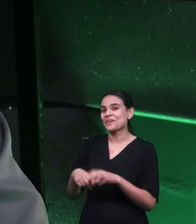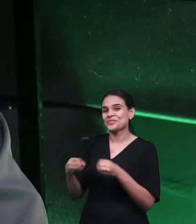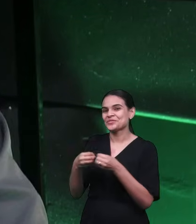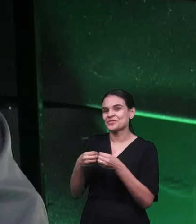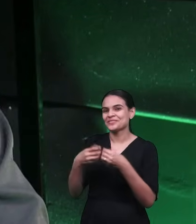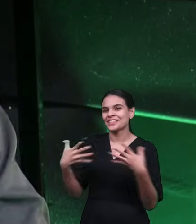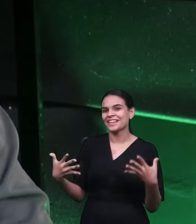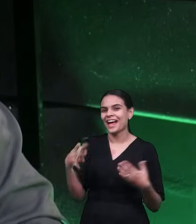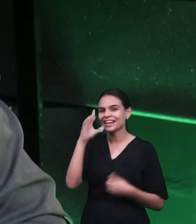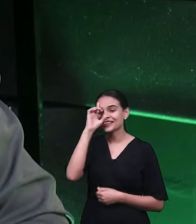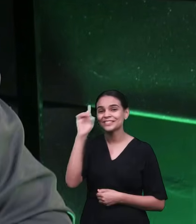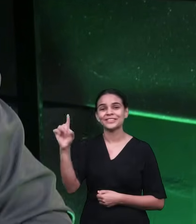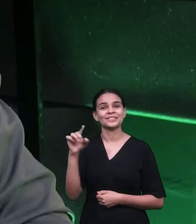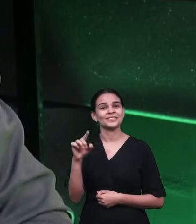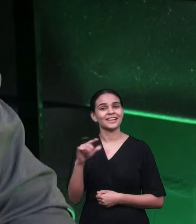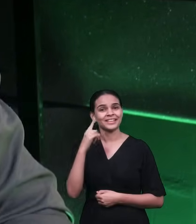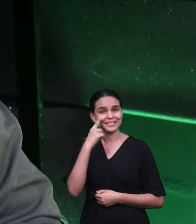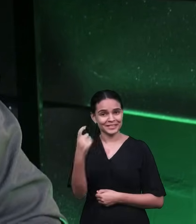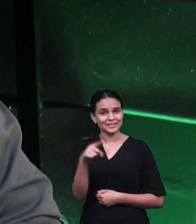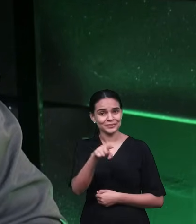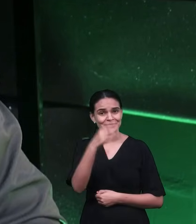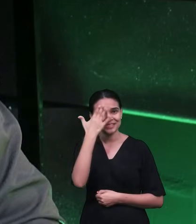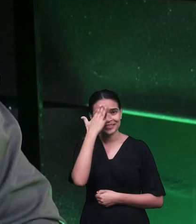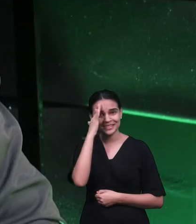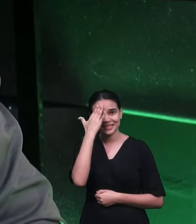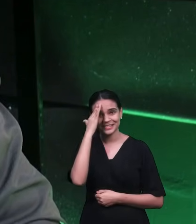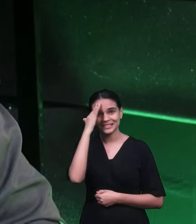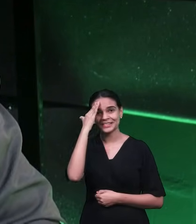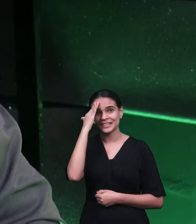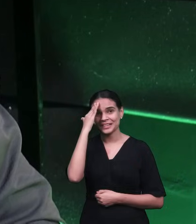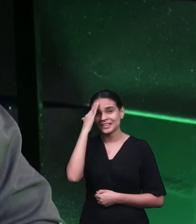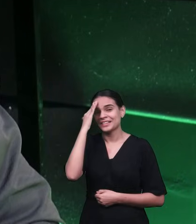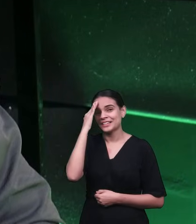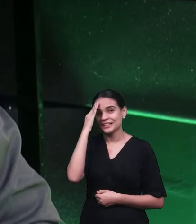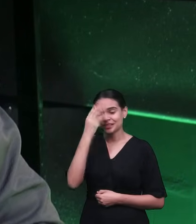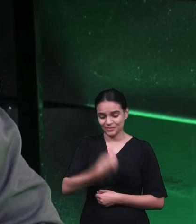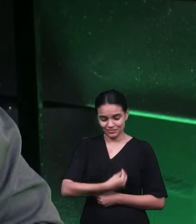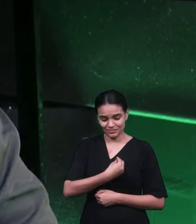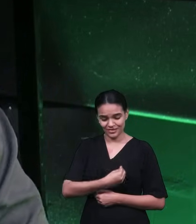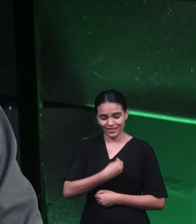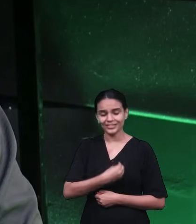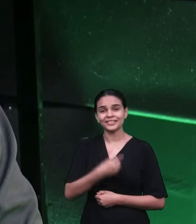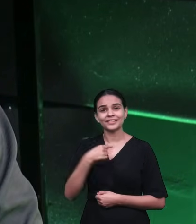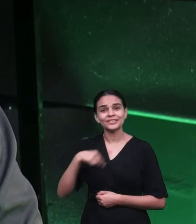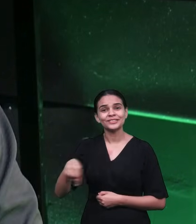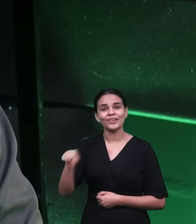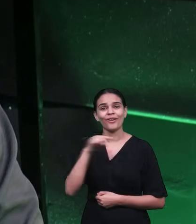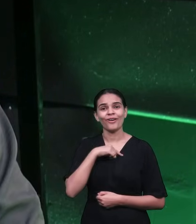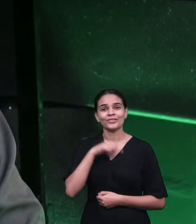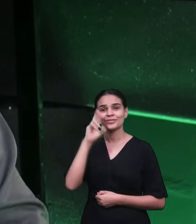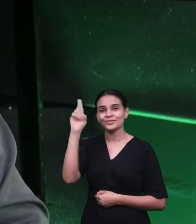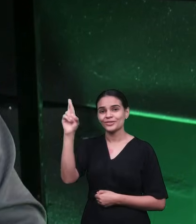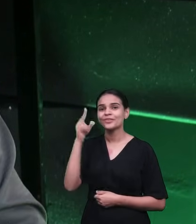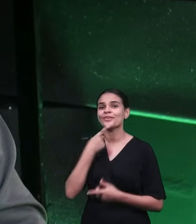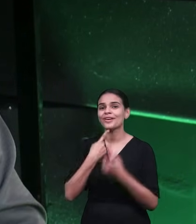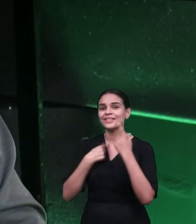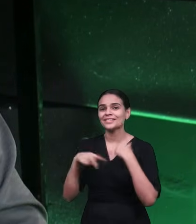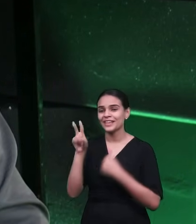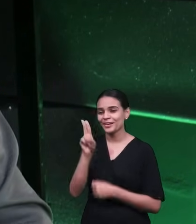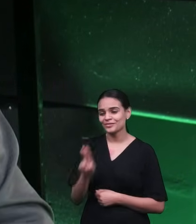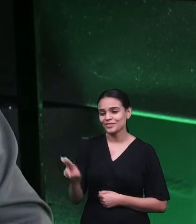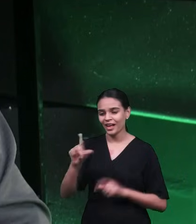também que está nos assistindo, para entender isso, né? Nós podemos ser um milagre da parte de Deus, né? Onde havia